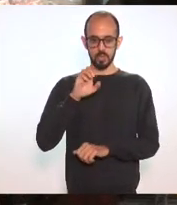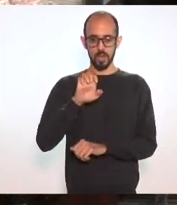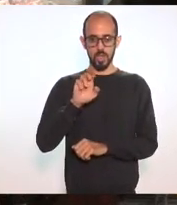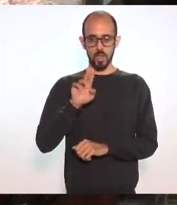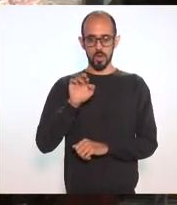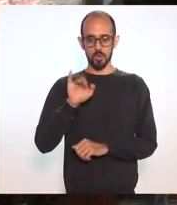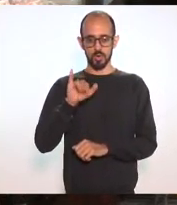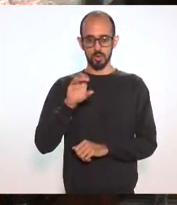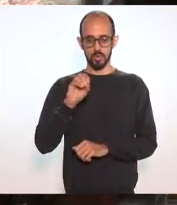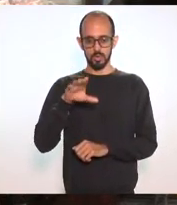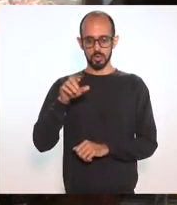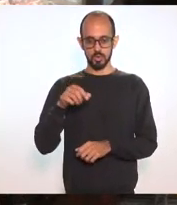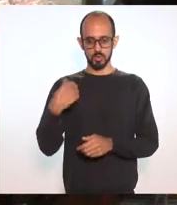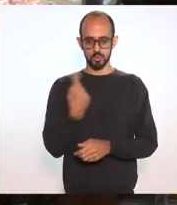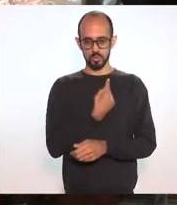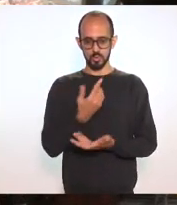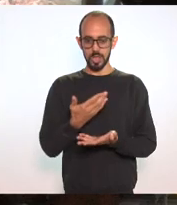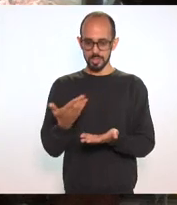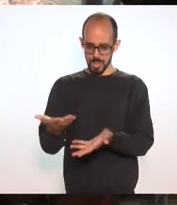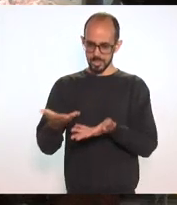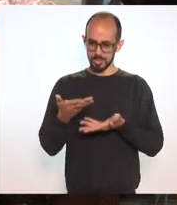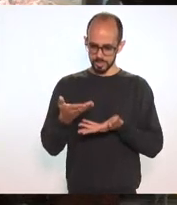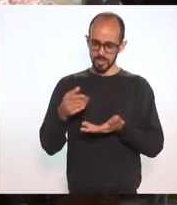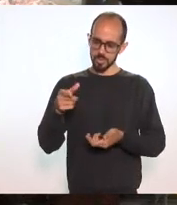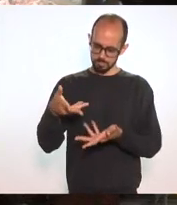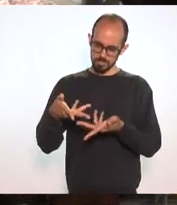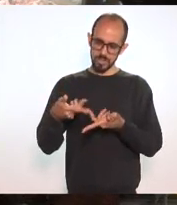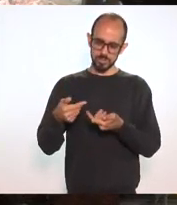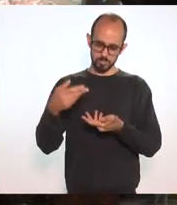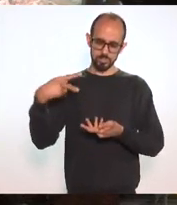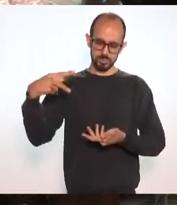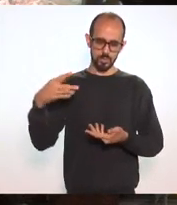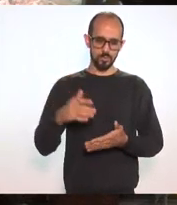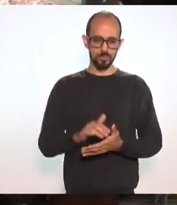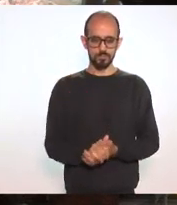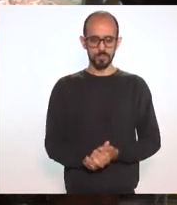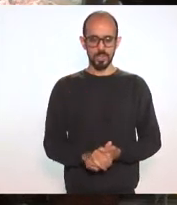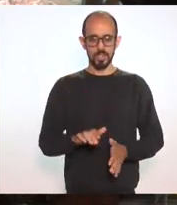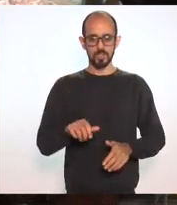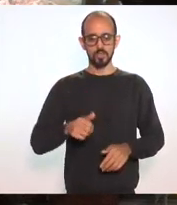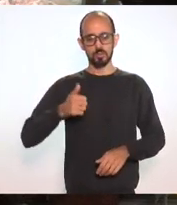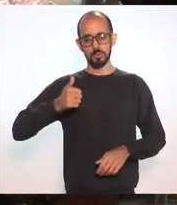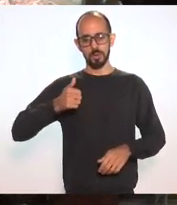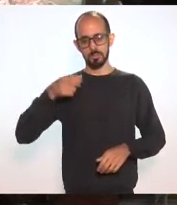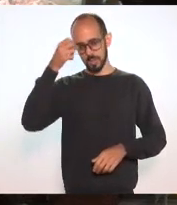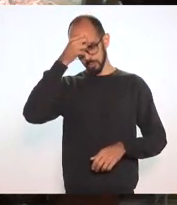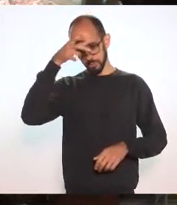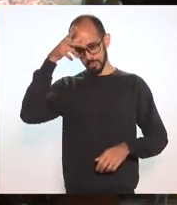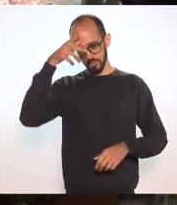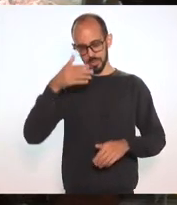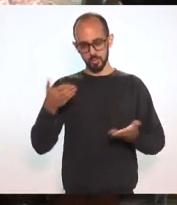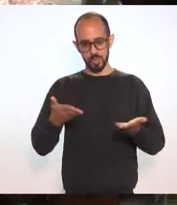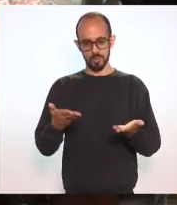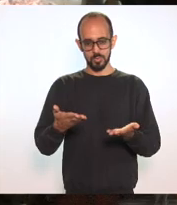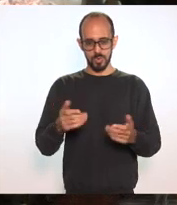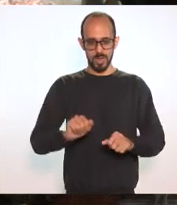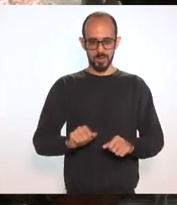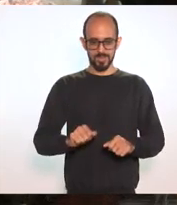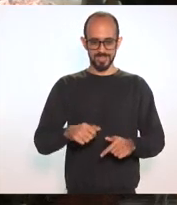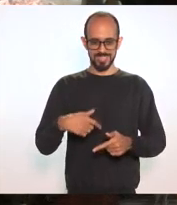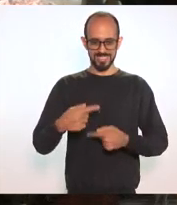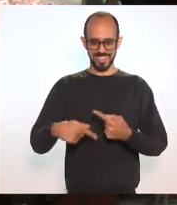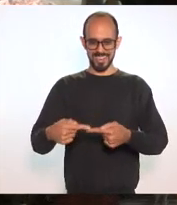de ontem, que Vossa Excelência é merecedor. Em relação ao primeiro prefeito e o atual, que é a capitania hereditária.